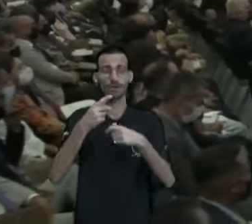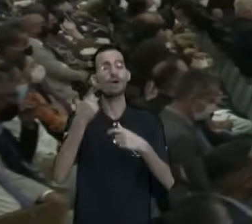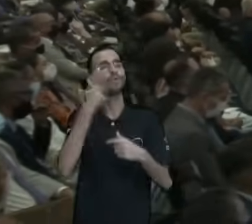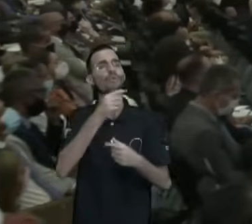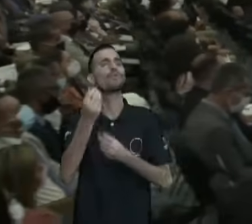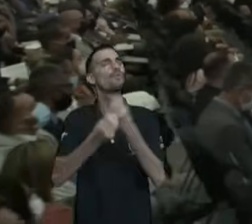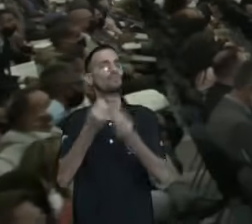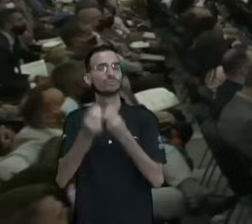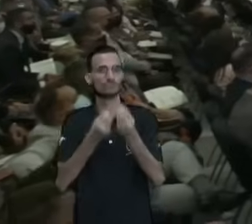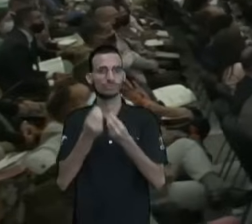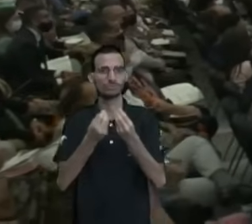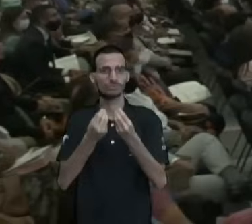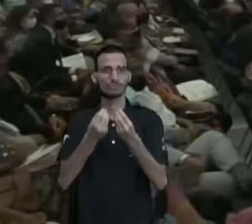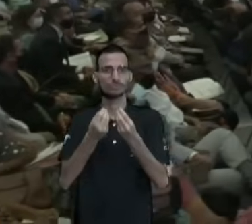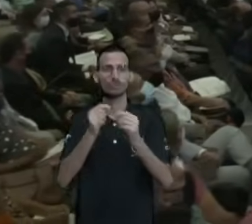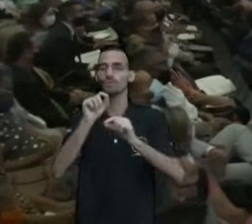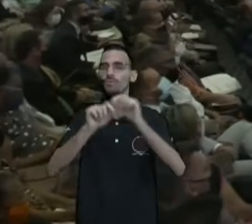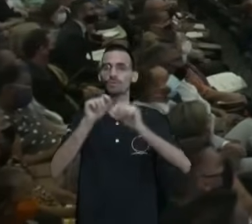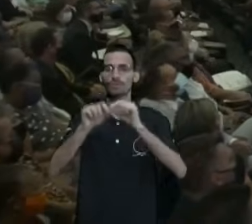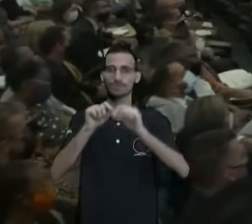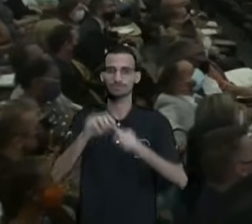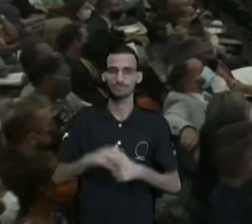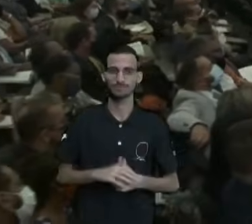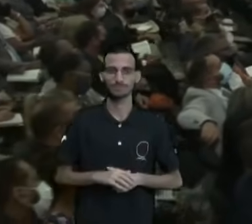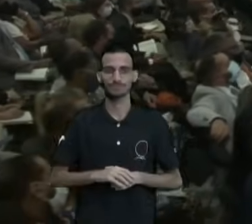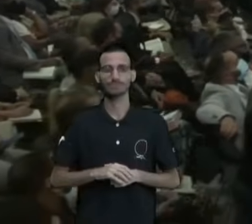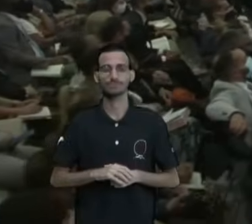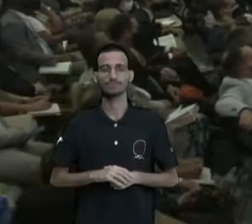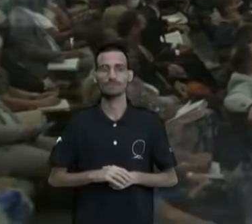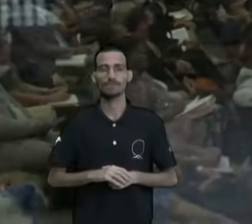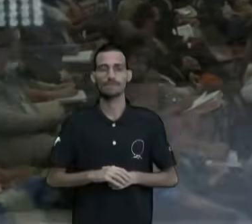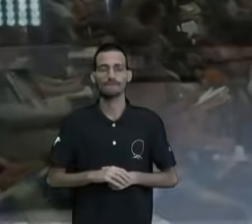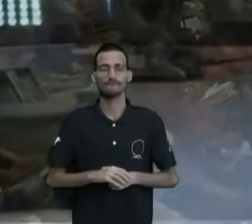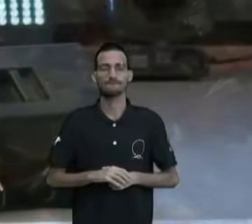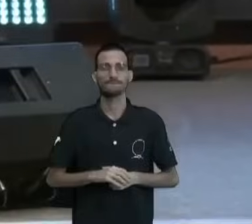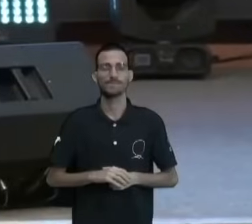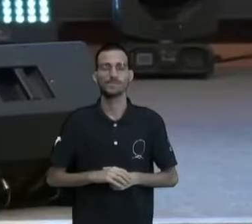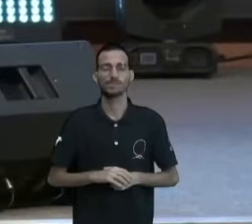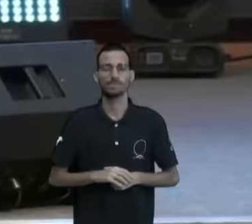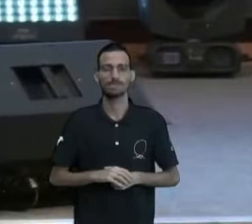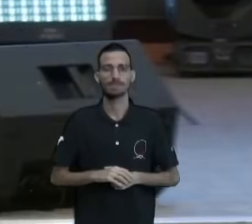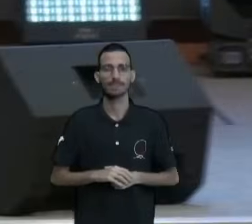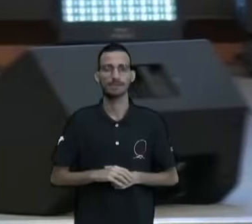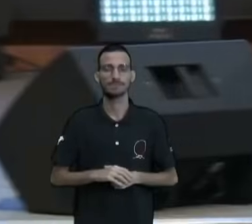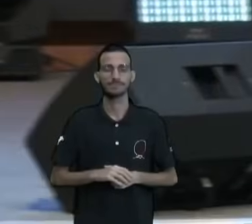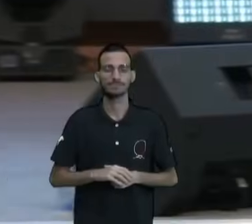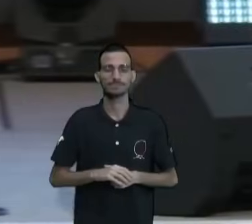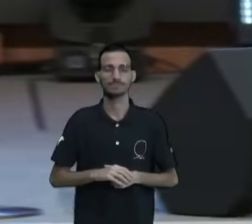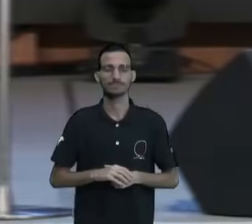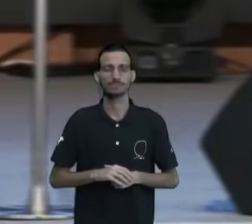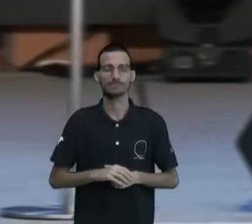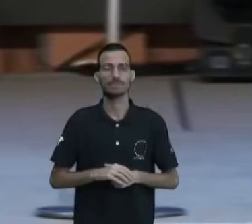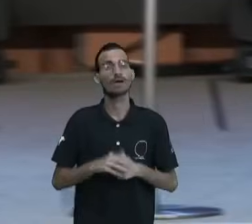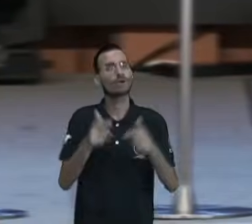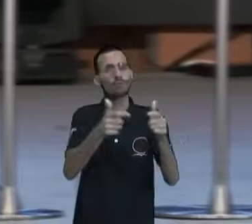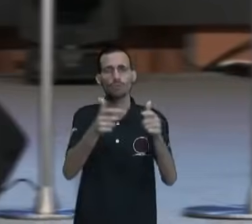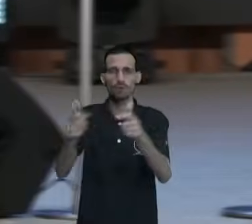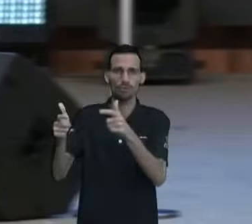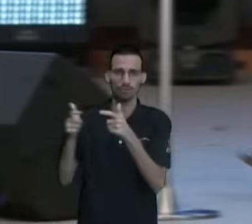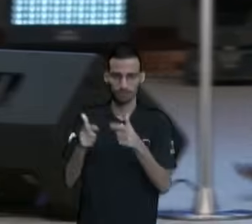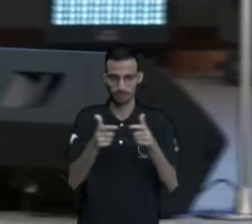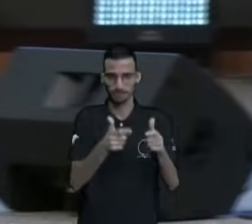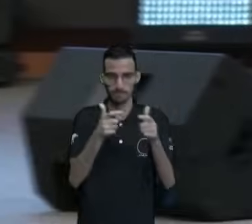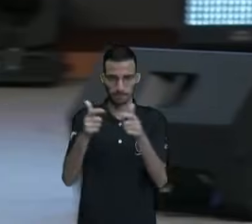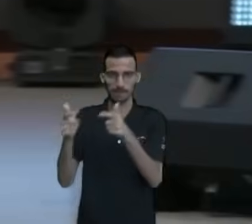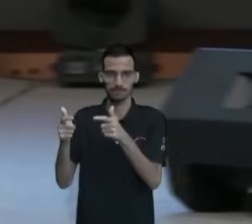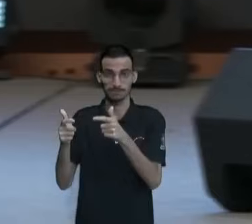quem gastaram a sua vida no evangelho aonde o mesmo os